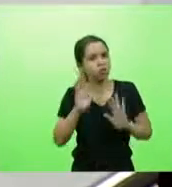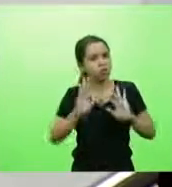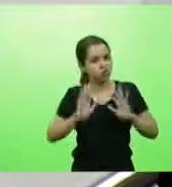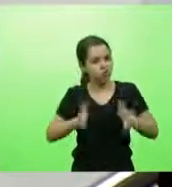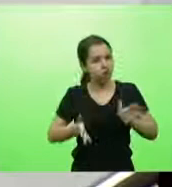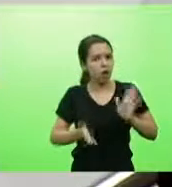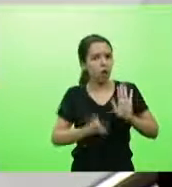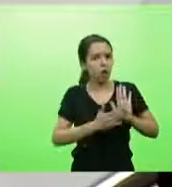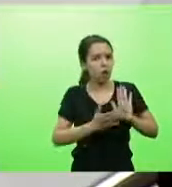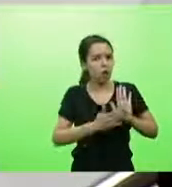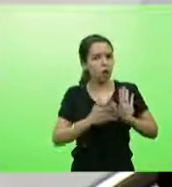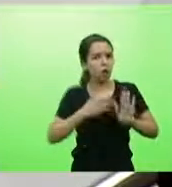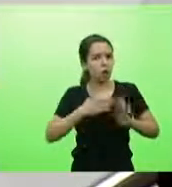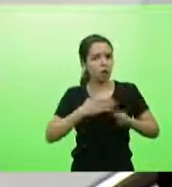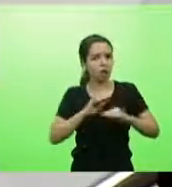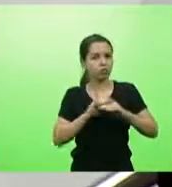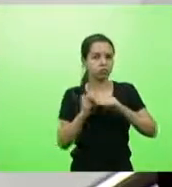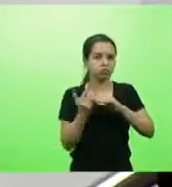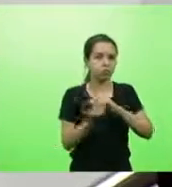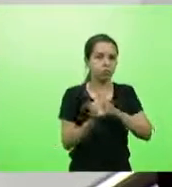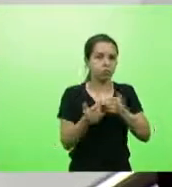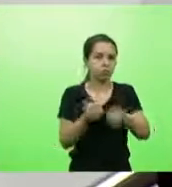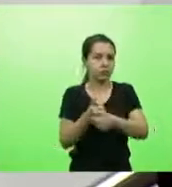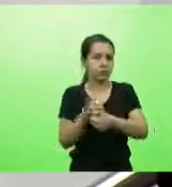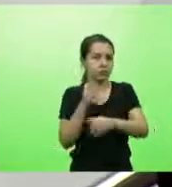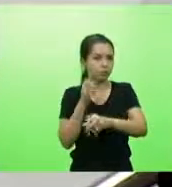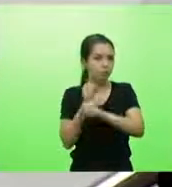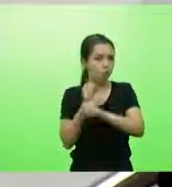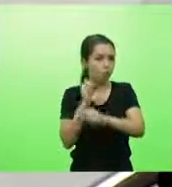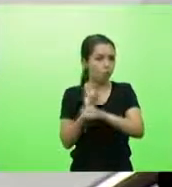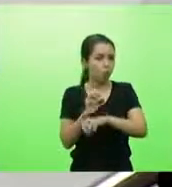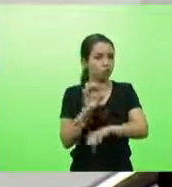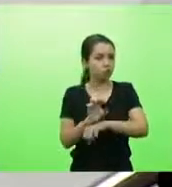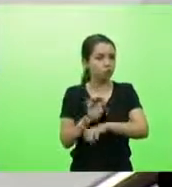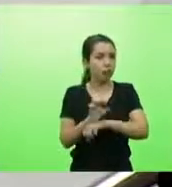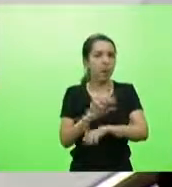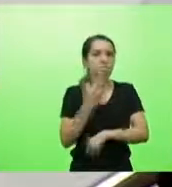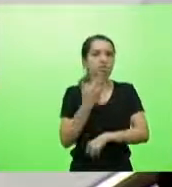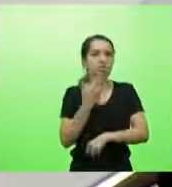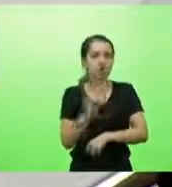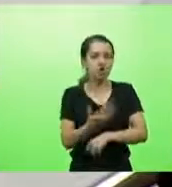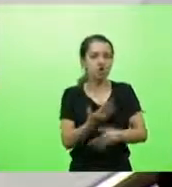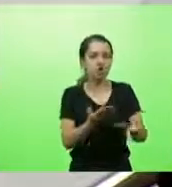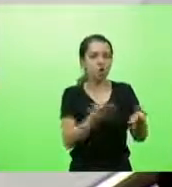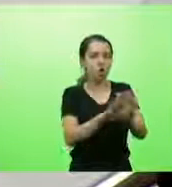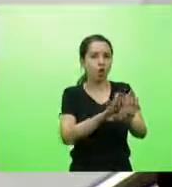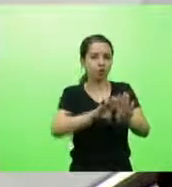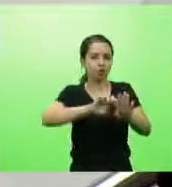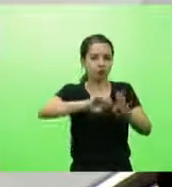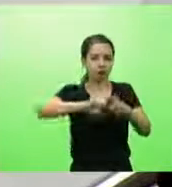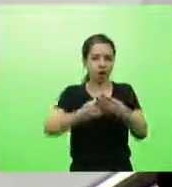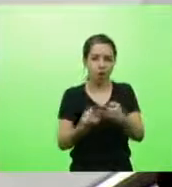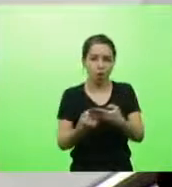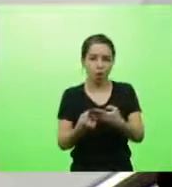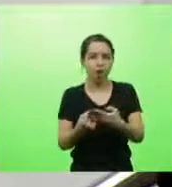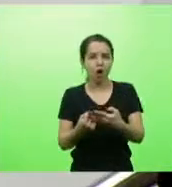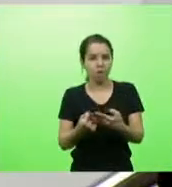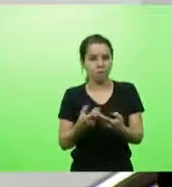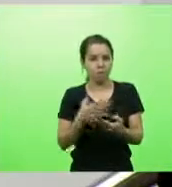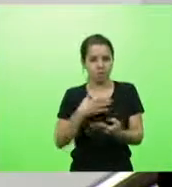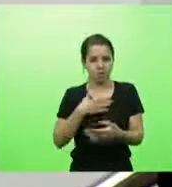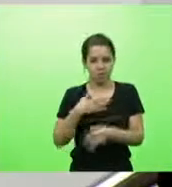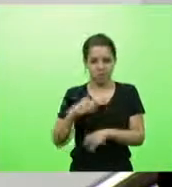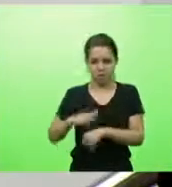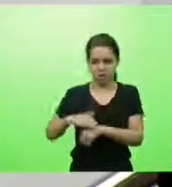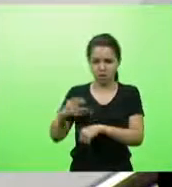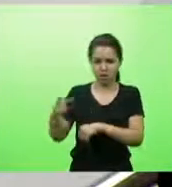redes sociais, de que o Tribunal de Contas do Estado, que estava pedindo lockdown, o que, aliás, na minha opinião, não é nem função do Tribunal